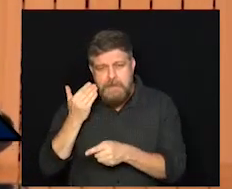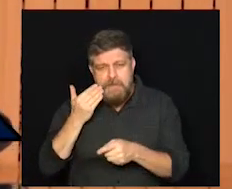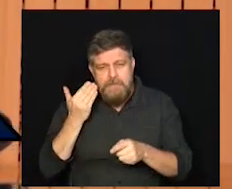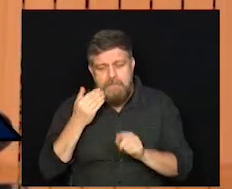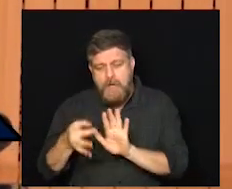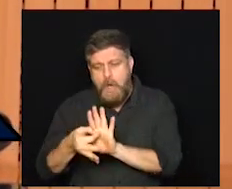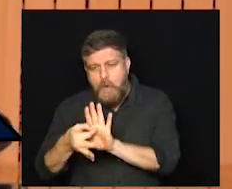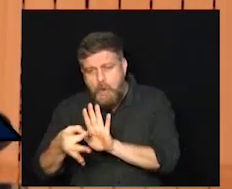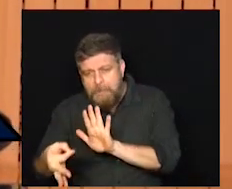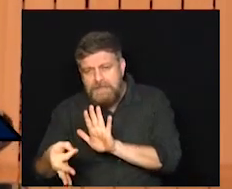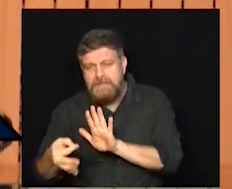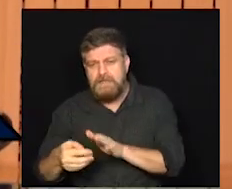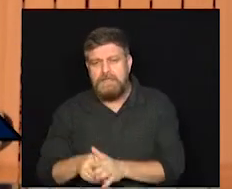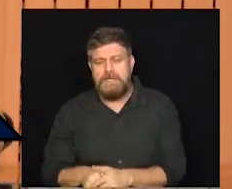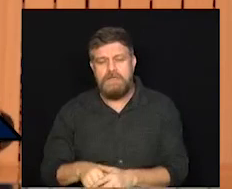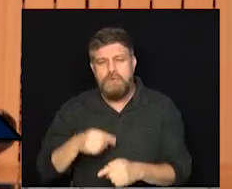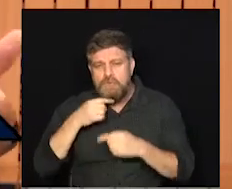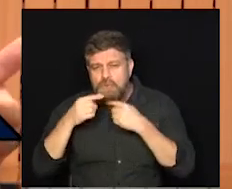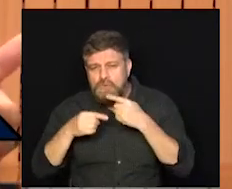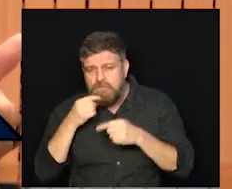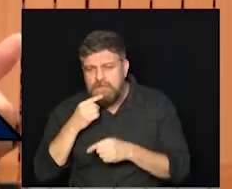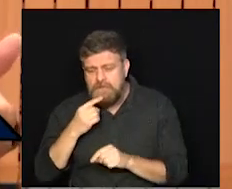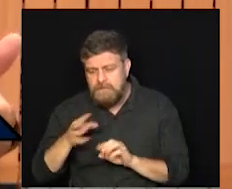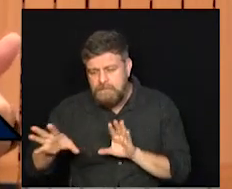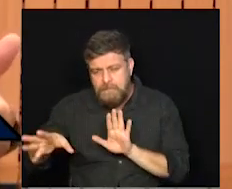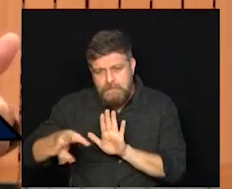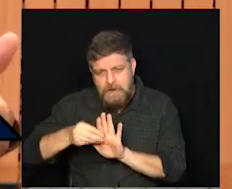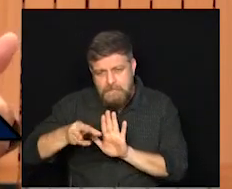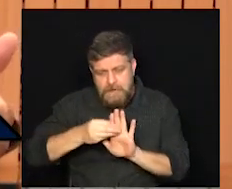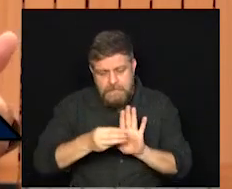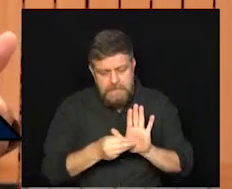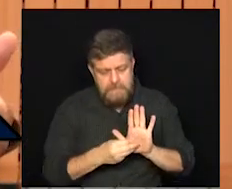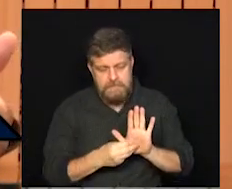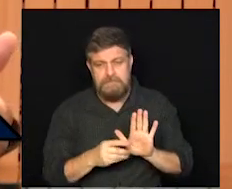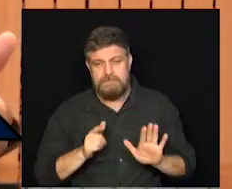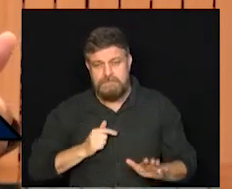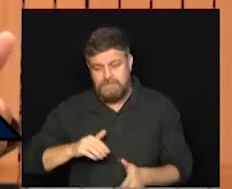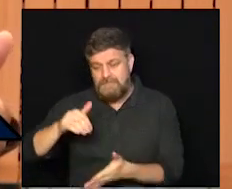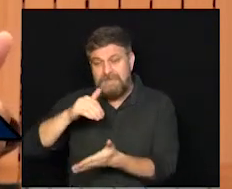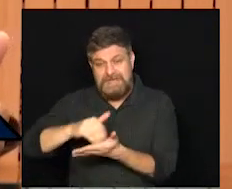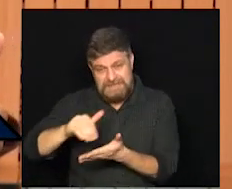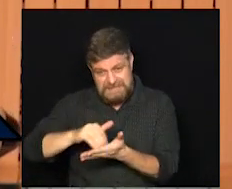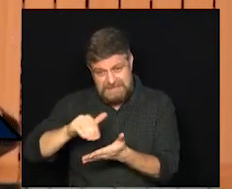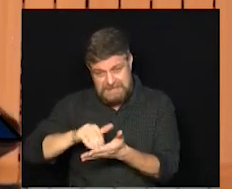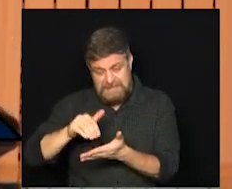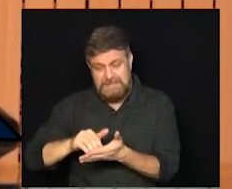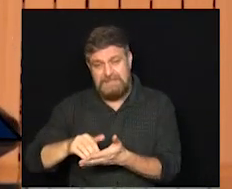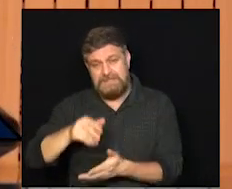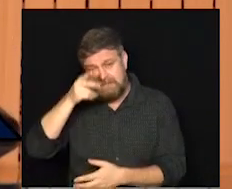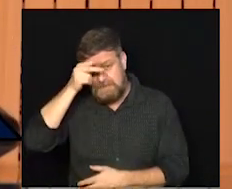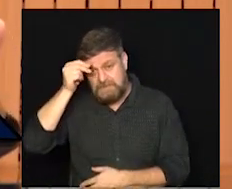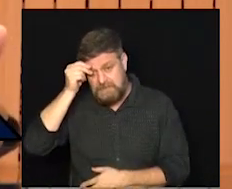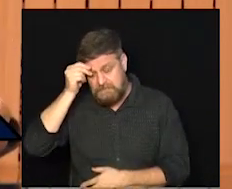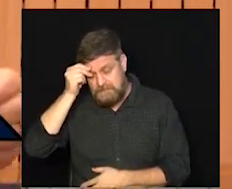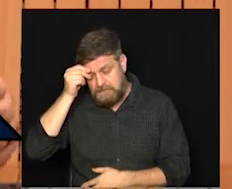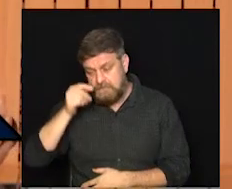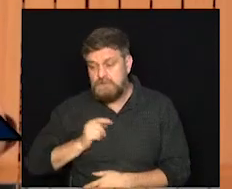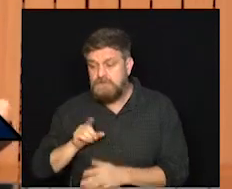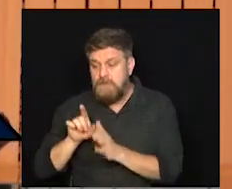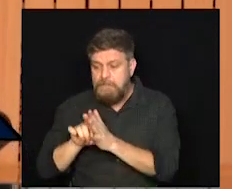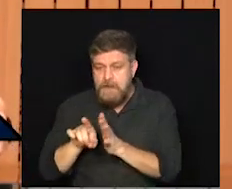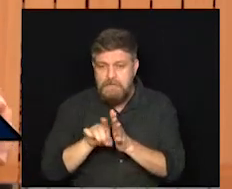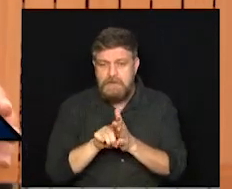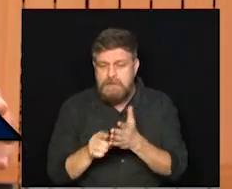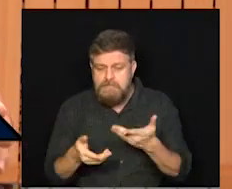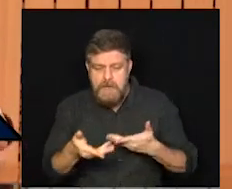né, contribuições de especialistas das secretarias da Prefeitura de Campinas, buscando o